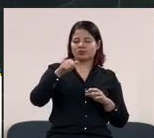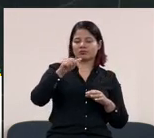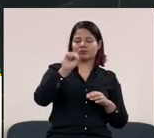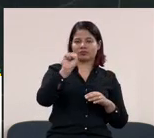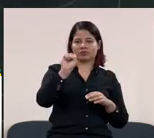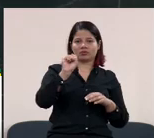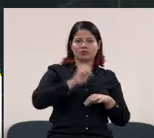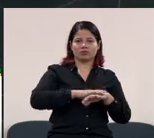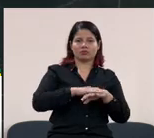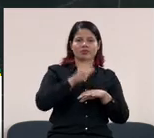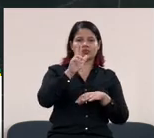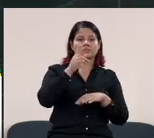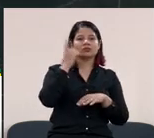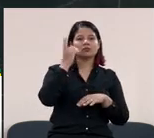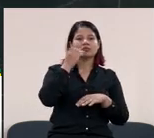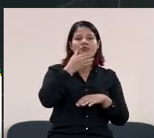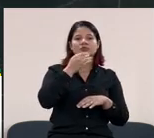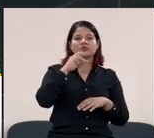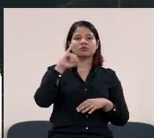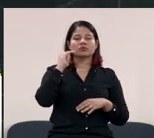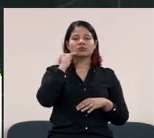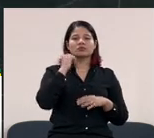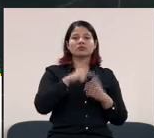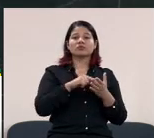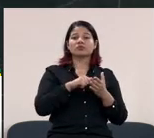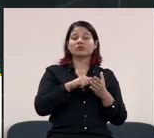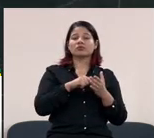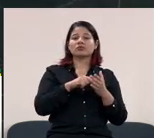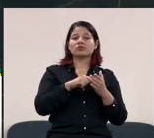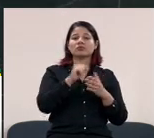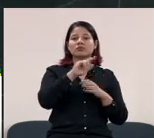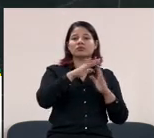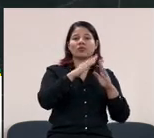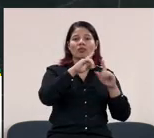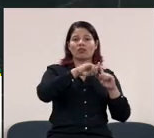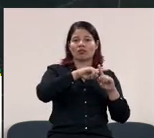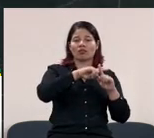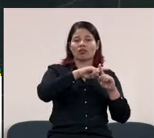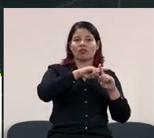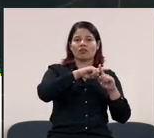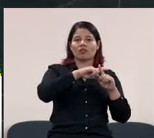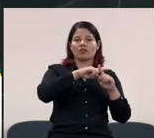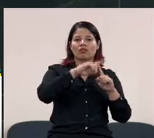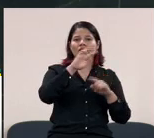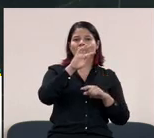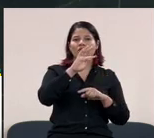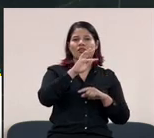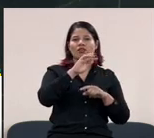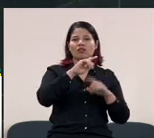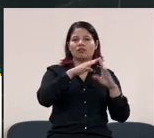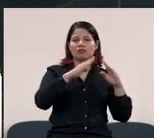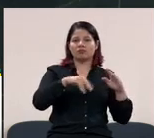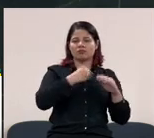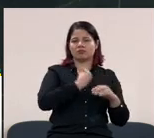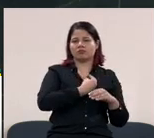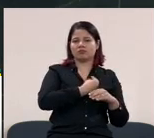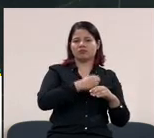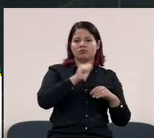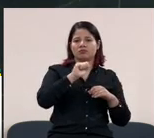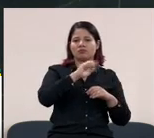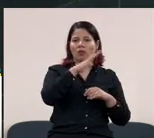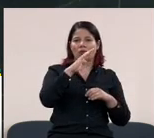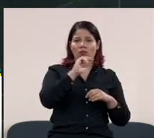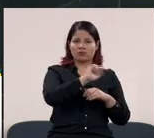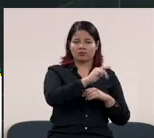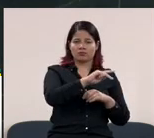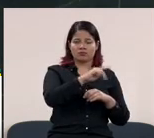autoria do deputado João Oeiras, que declara de utilidade pública a Igreja Templo, Luz e Vida no âmbito do Estado do Amapá. Feita a